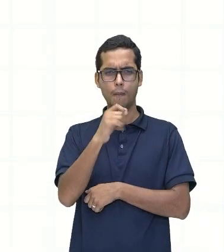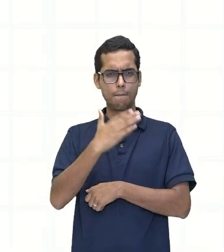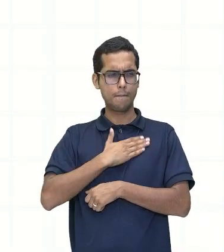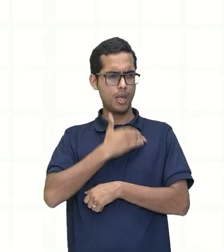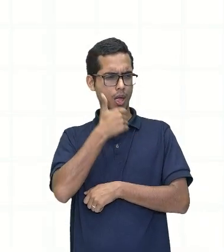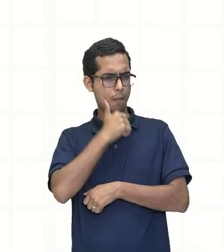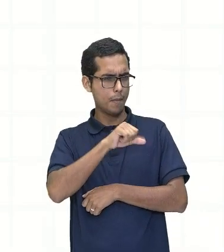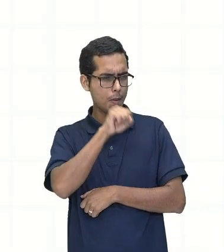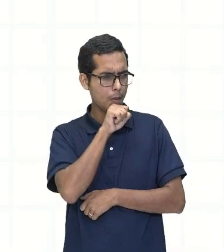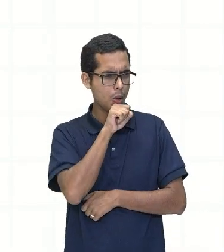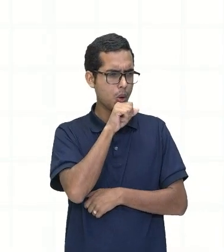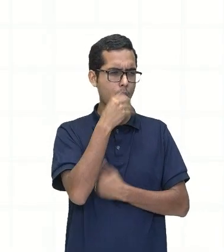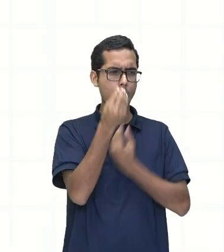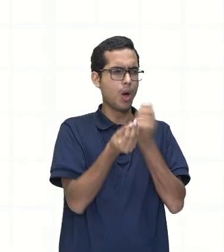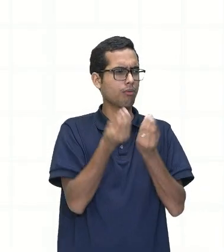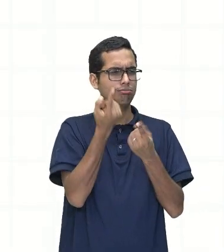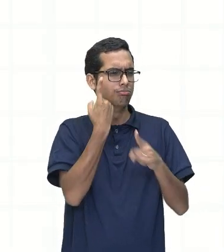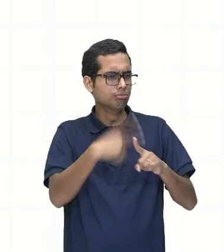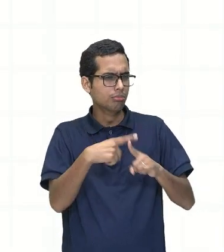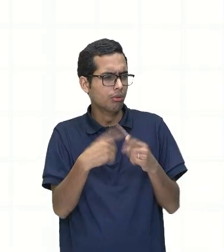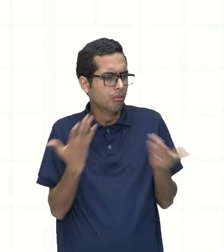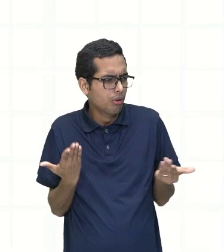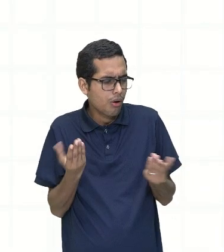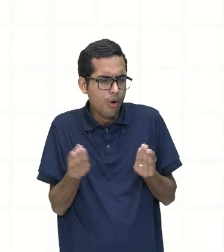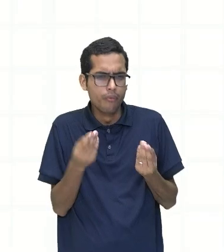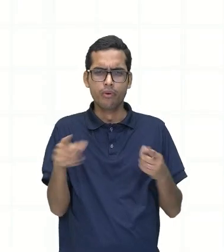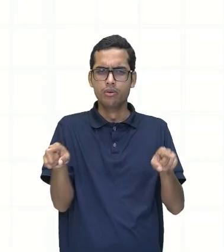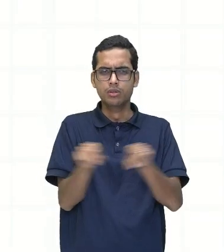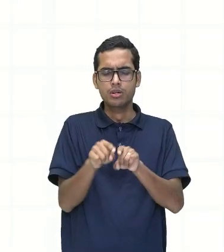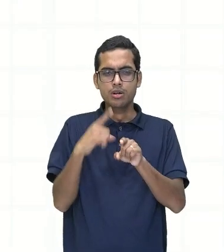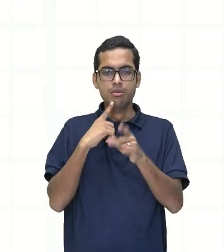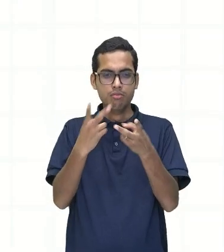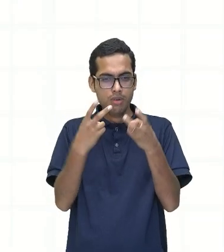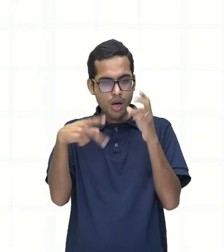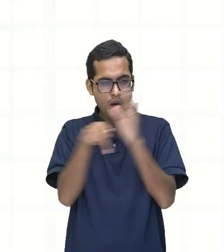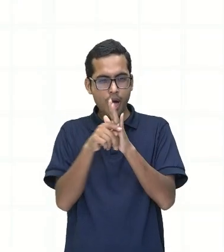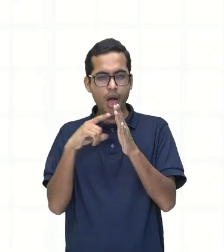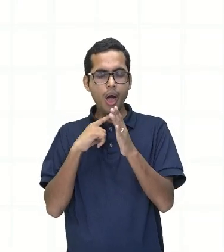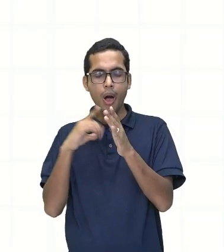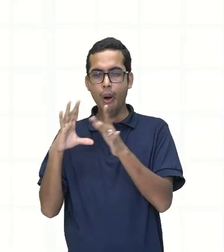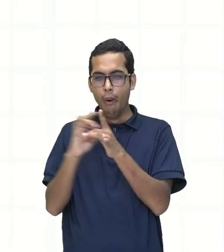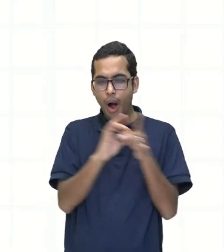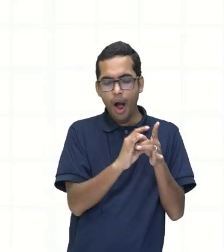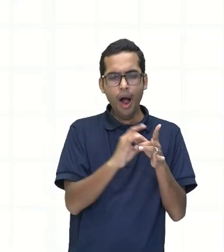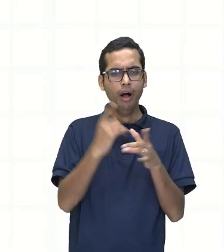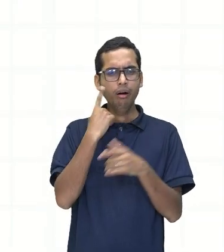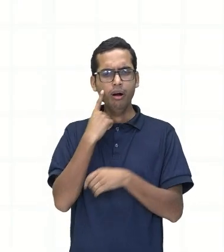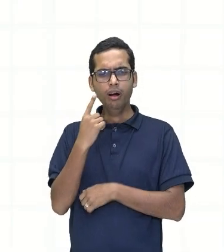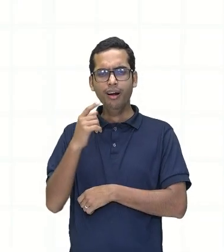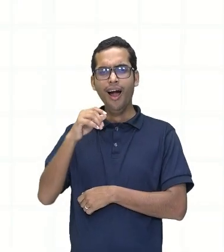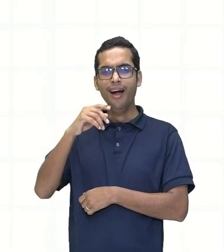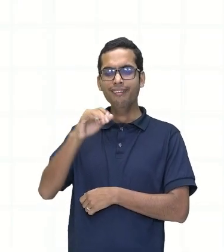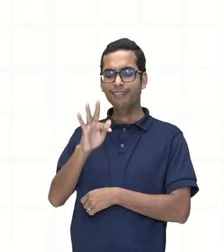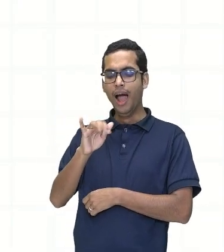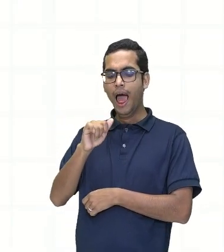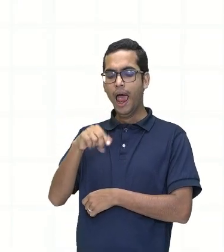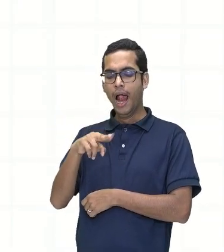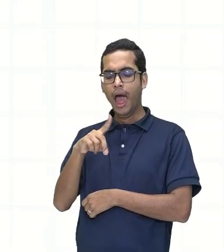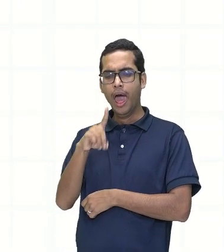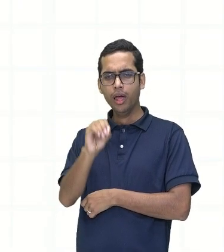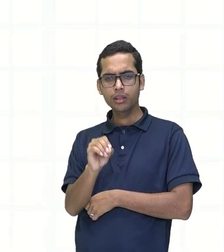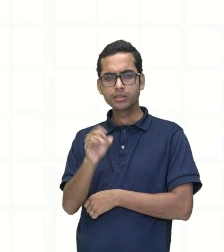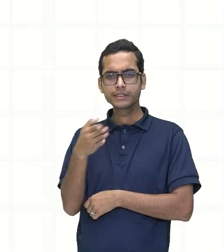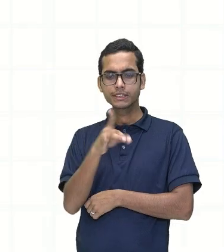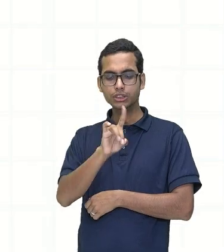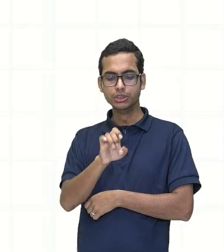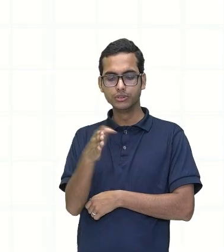minha mãe? Por que eles estavam falando da minha mãe? Olha só, talvez, aí perceba que quando eles falam falando de sua mãe, o João pode ter tomado